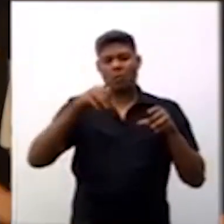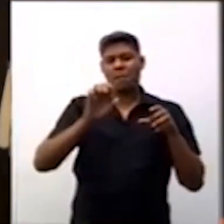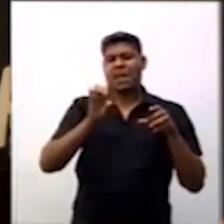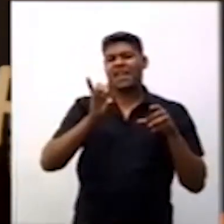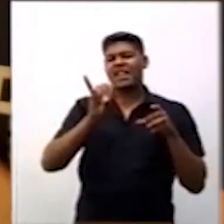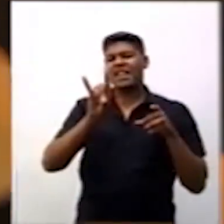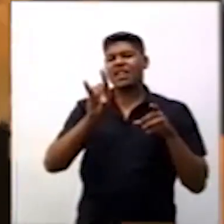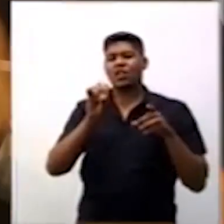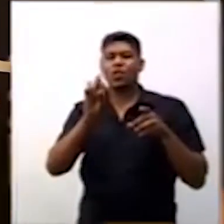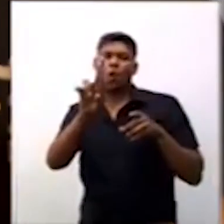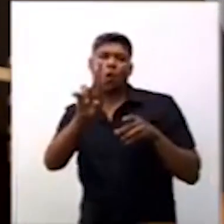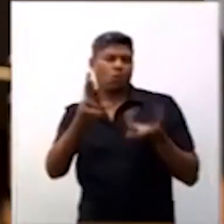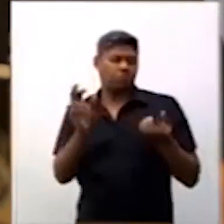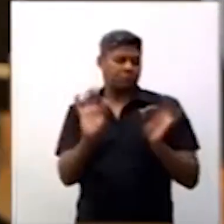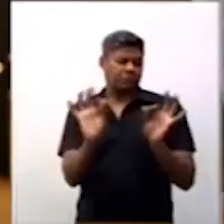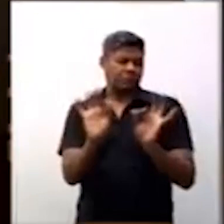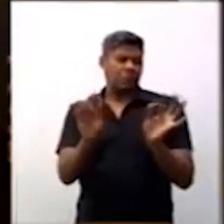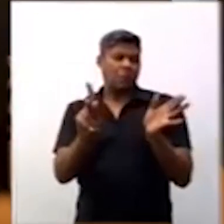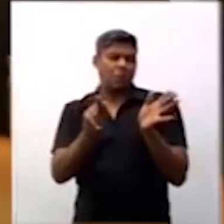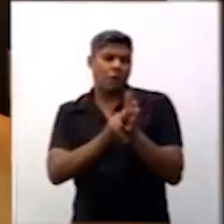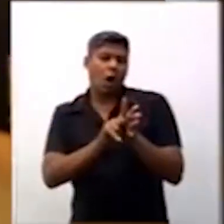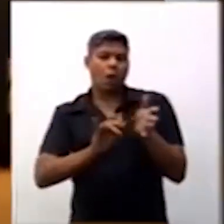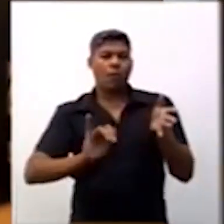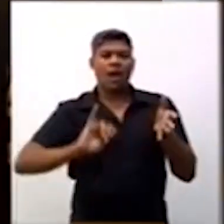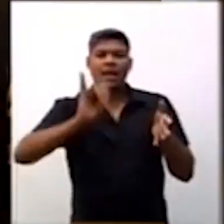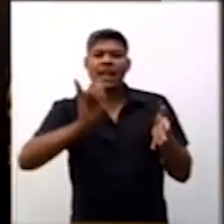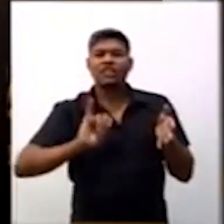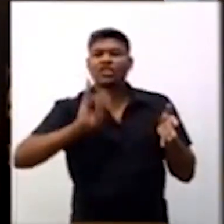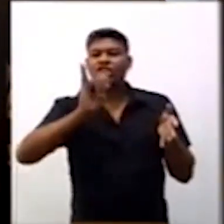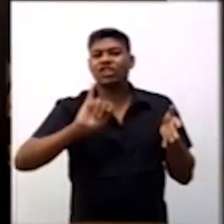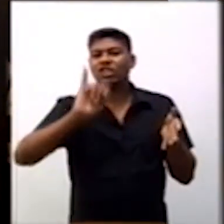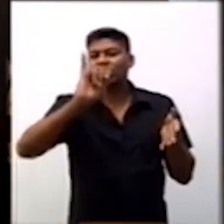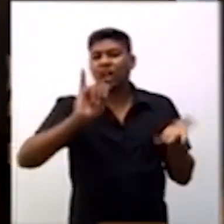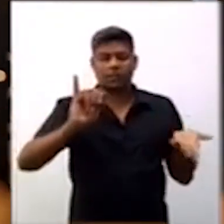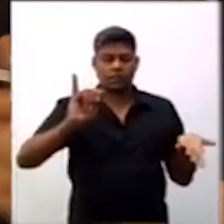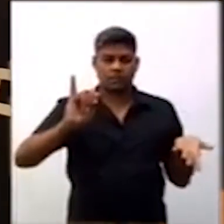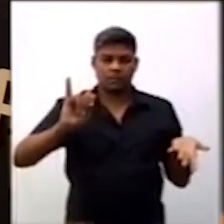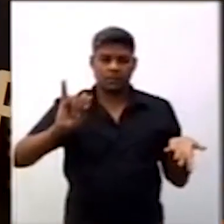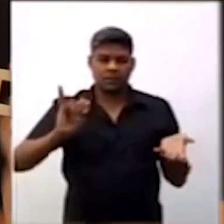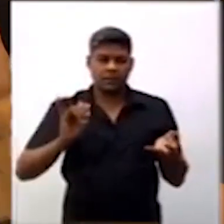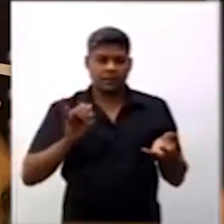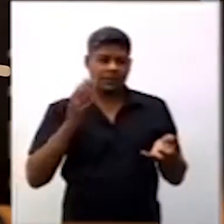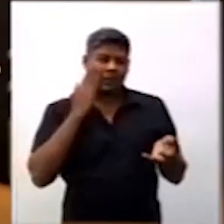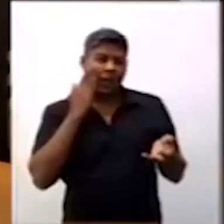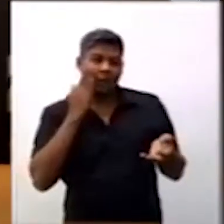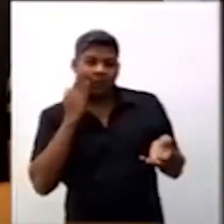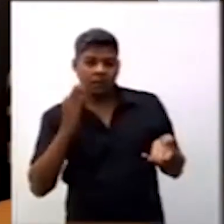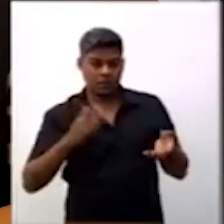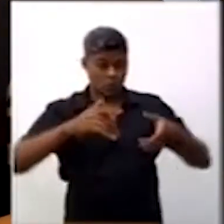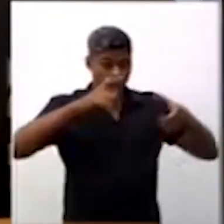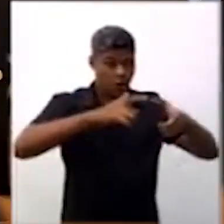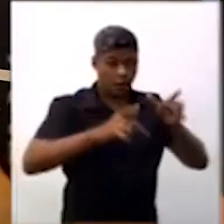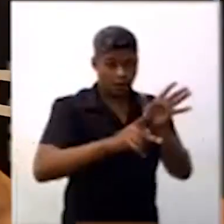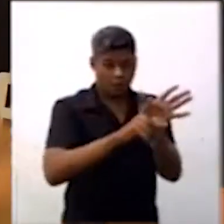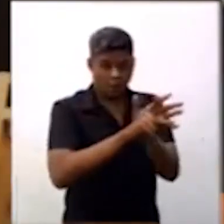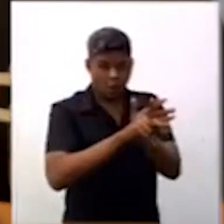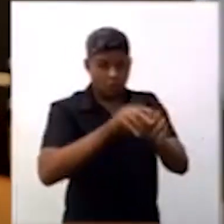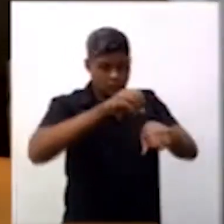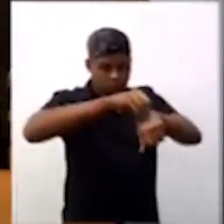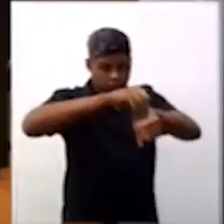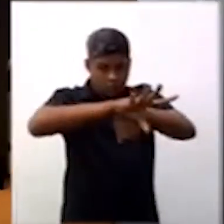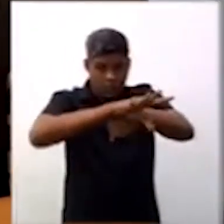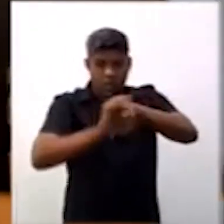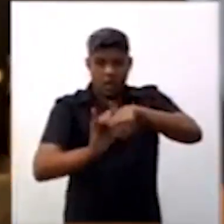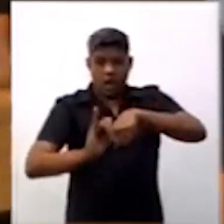Isso tem a ver com o consumo de energia elétrica. Então, a companhia de energia elétrica fornece